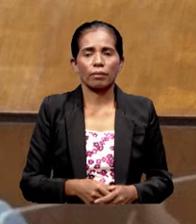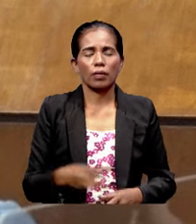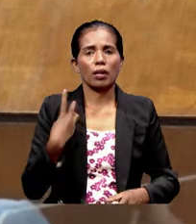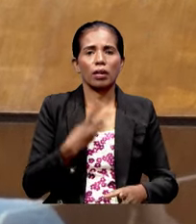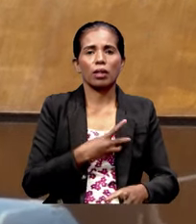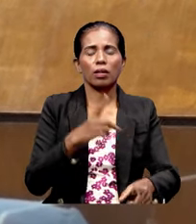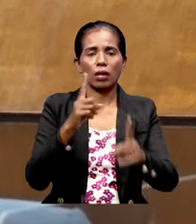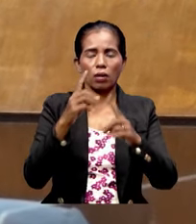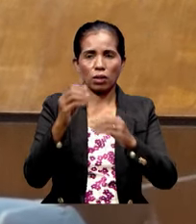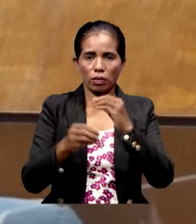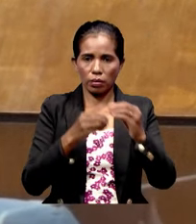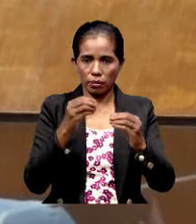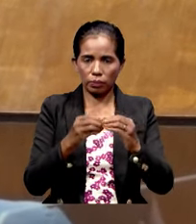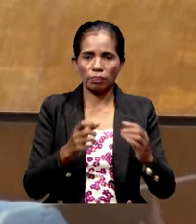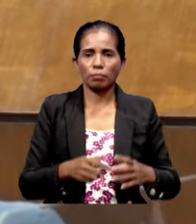quando